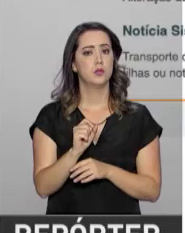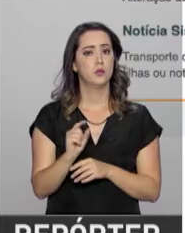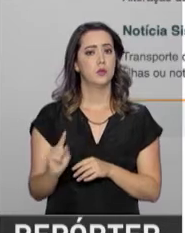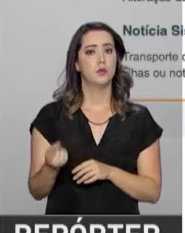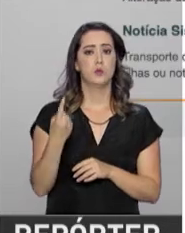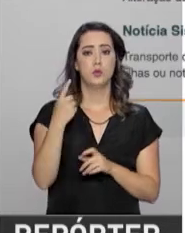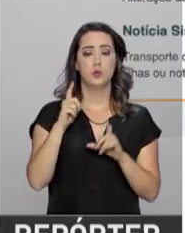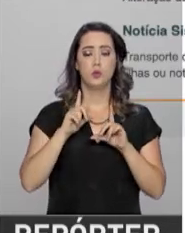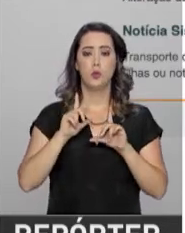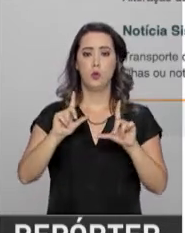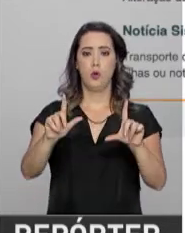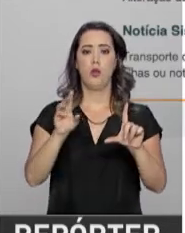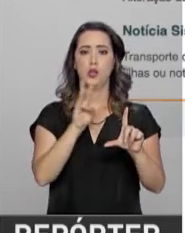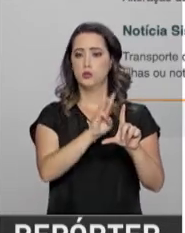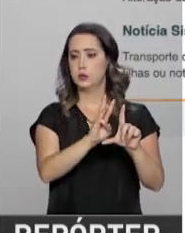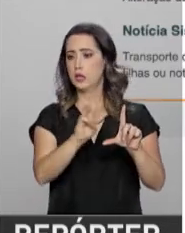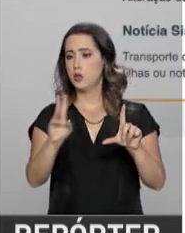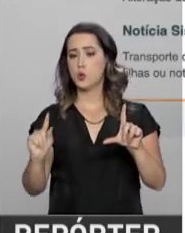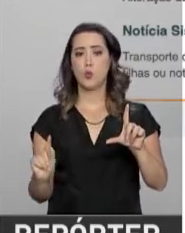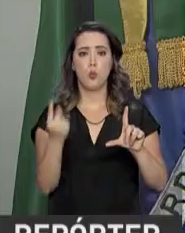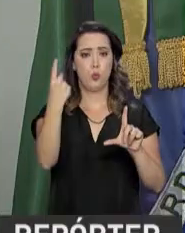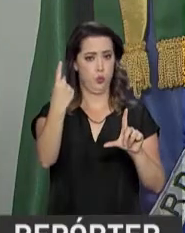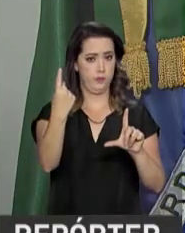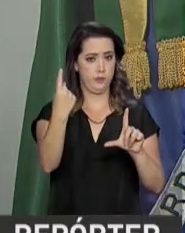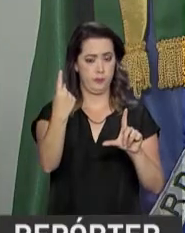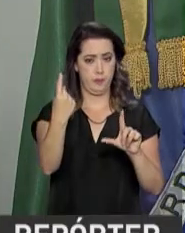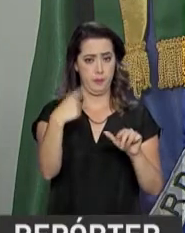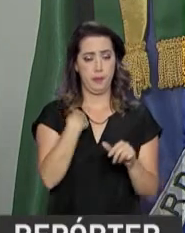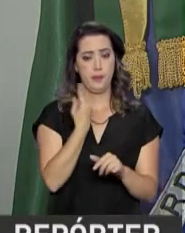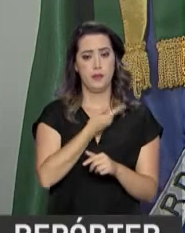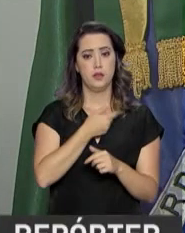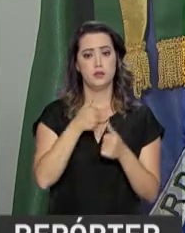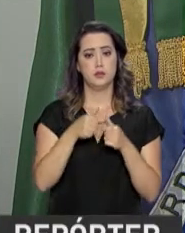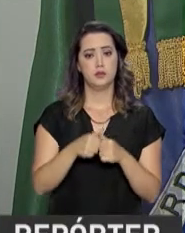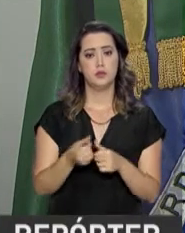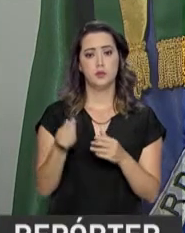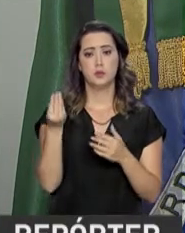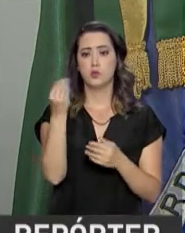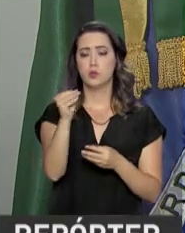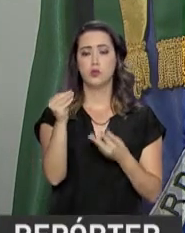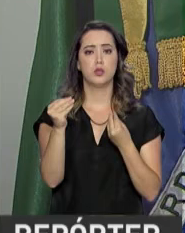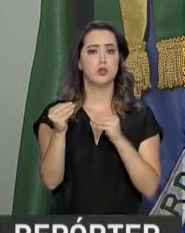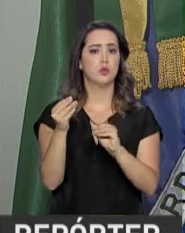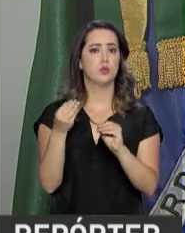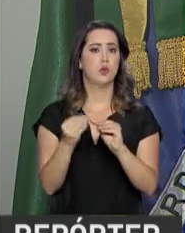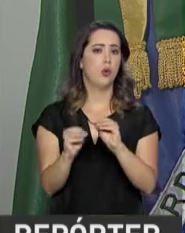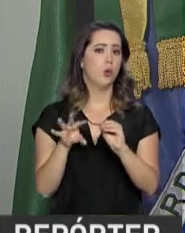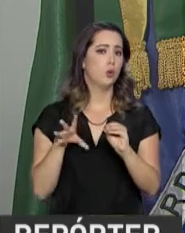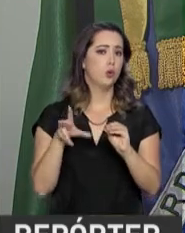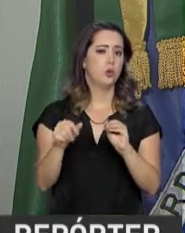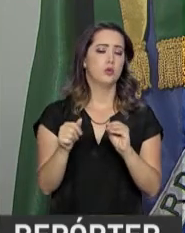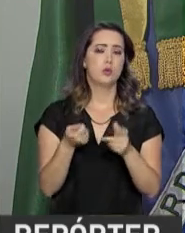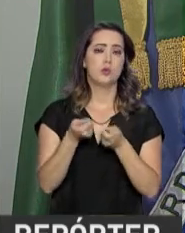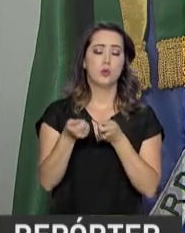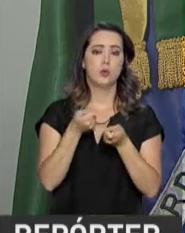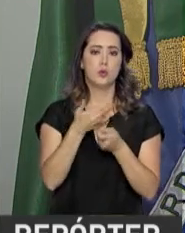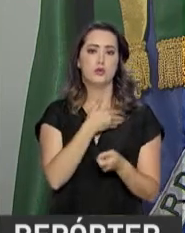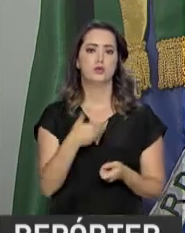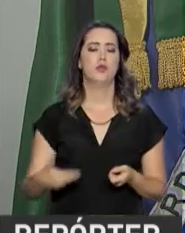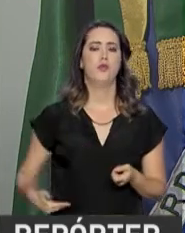uma única janela o único site nós estamos colocando 22 órgãos de governo